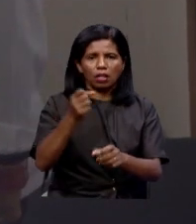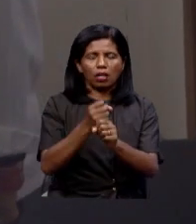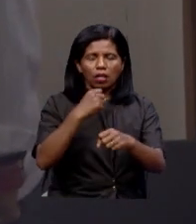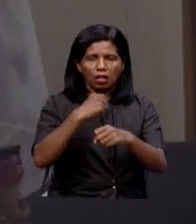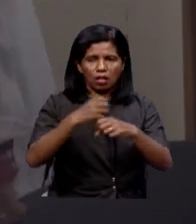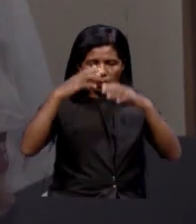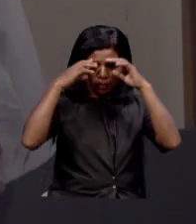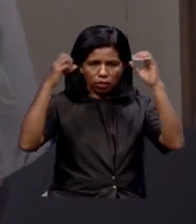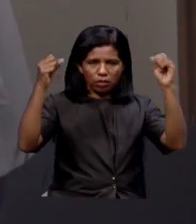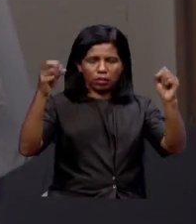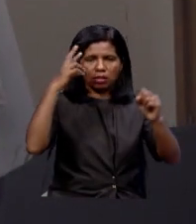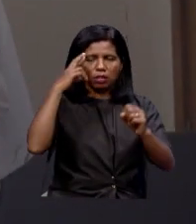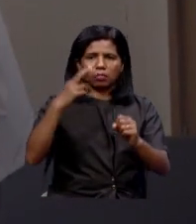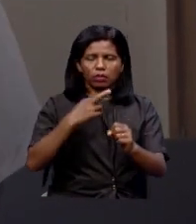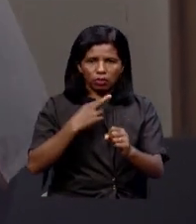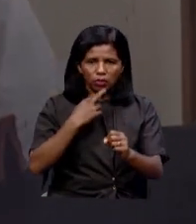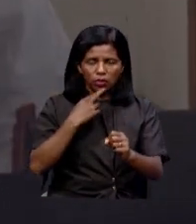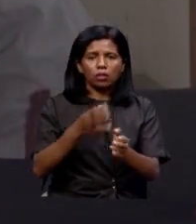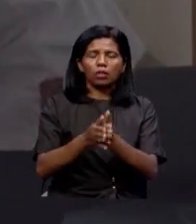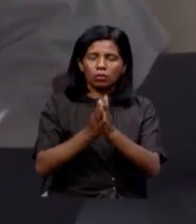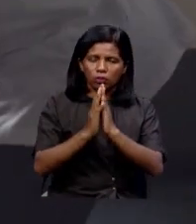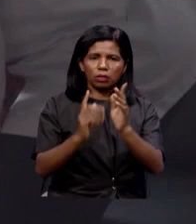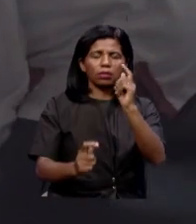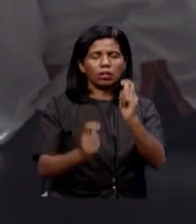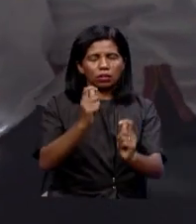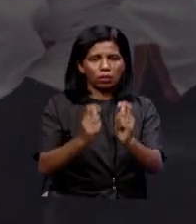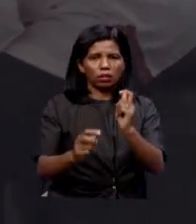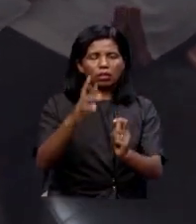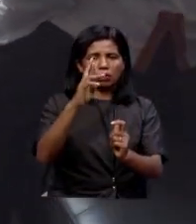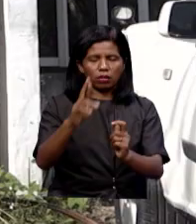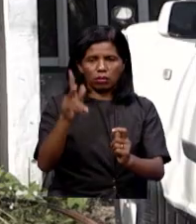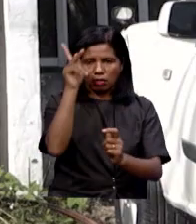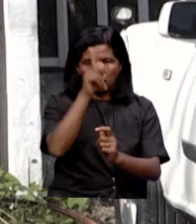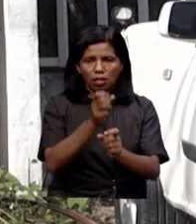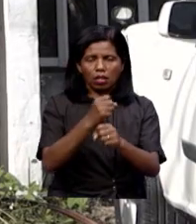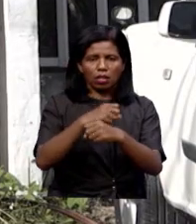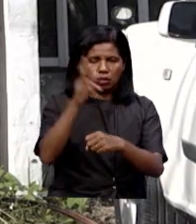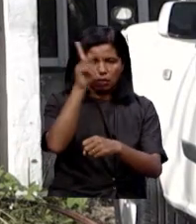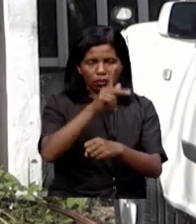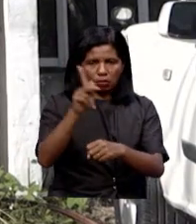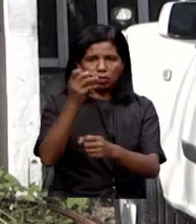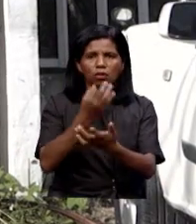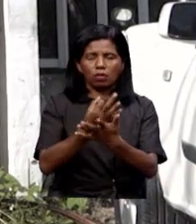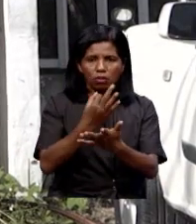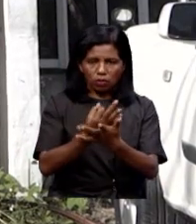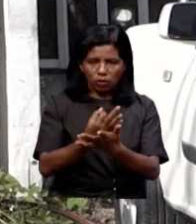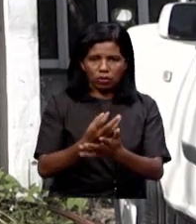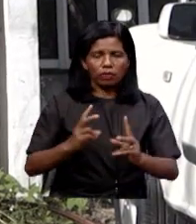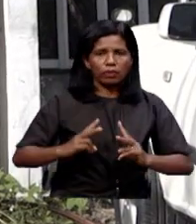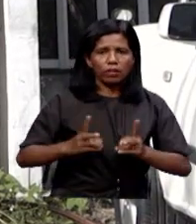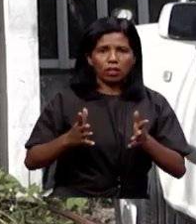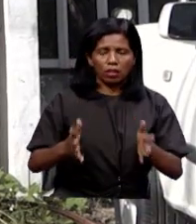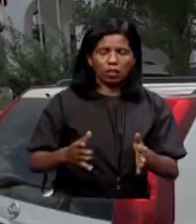Presidente da República, José Ramos Horta, o suba tribunal recurso a tu halo fiscalização abstrata ba fundo veterano ne, no ikus